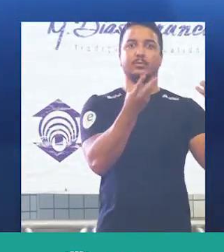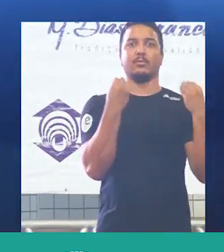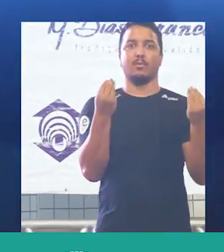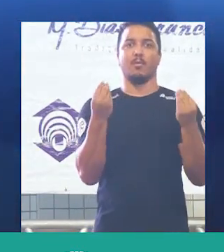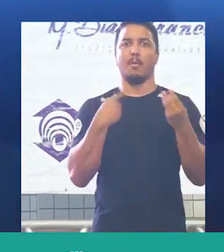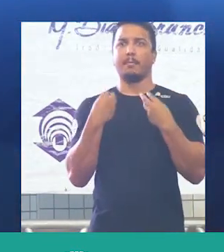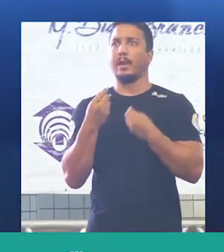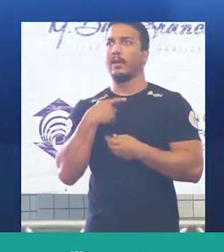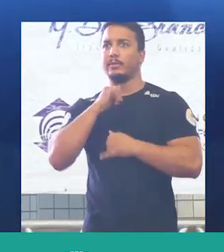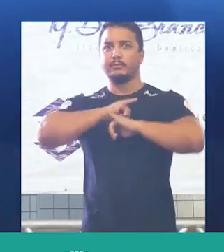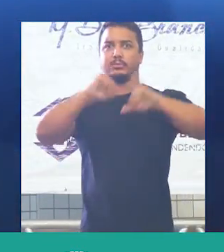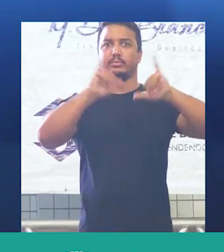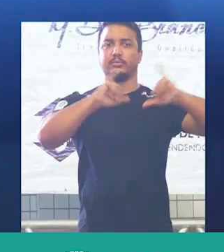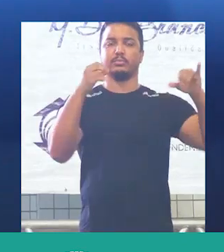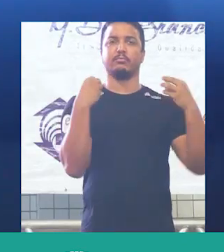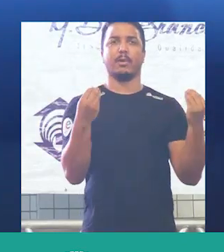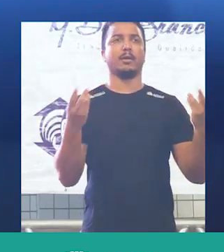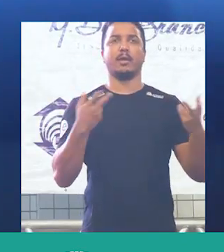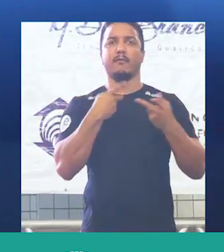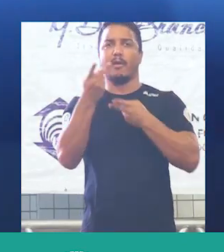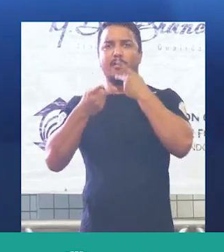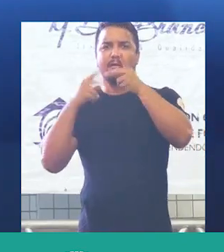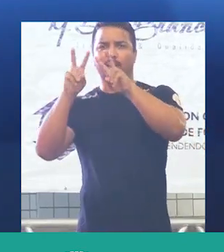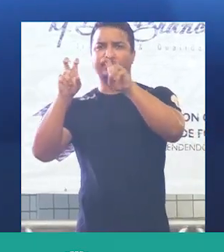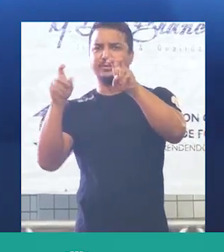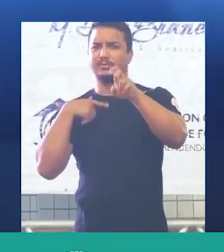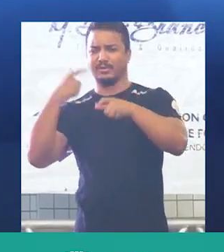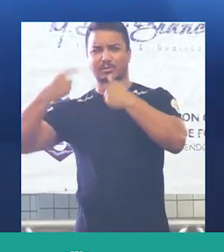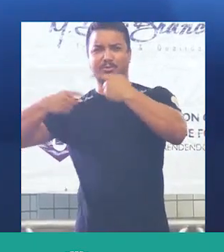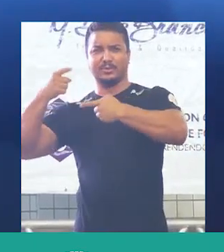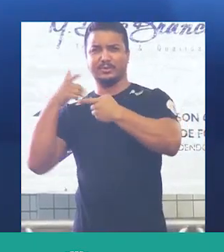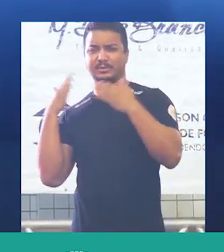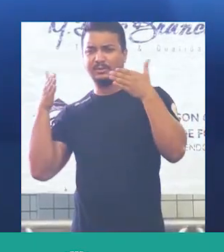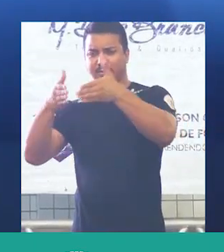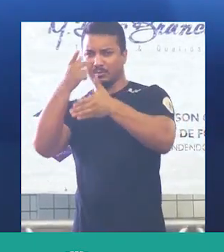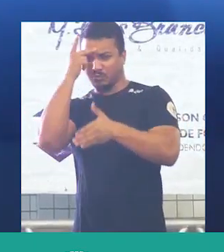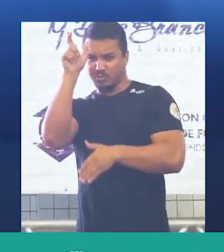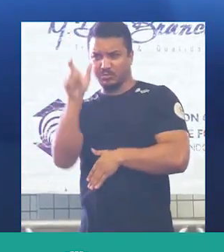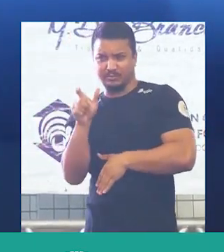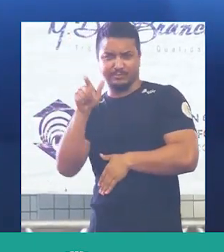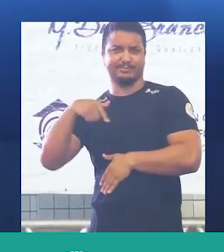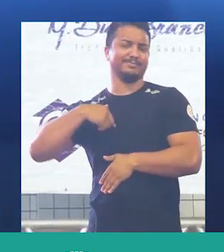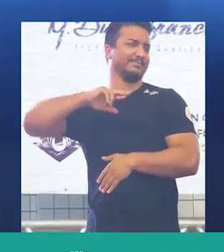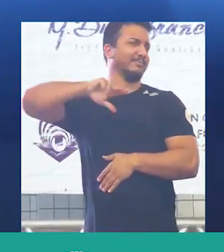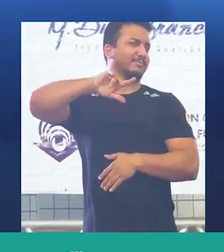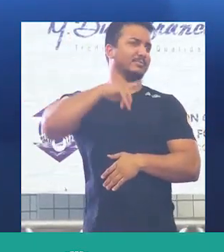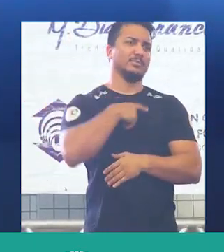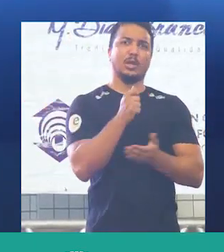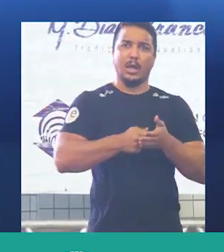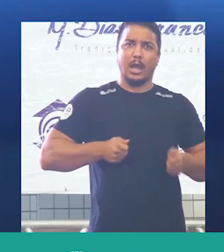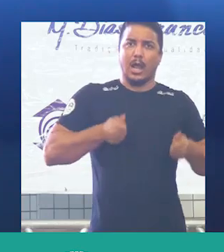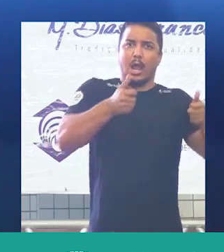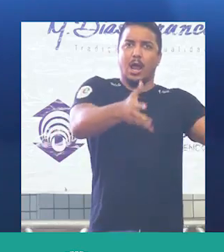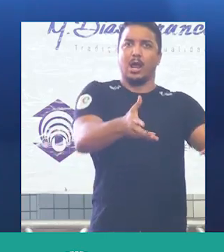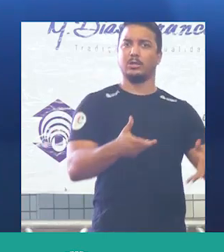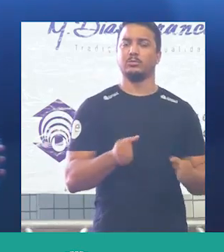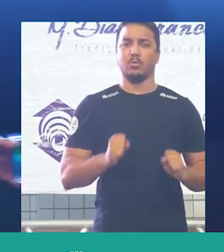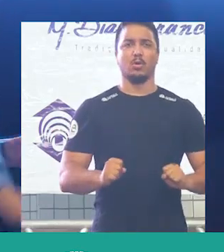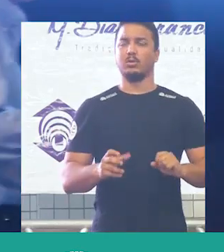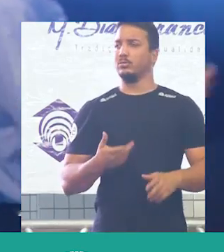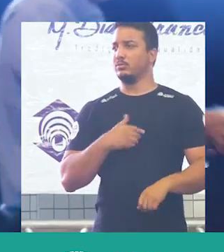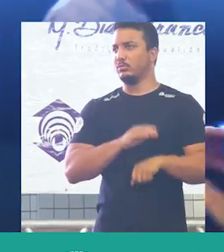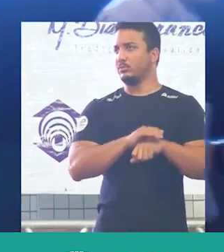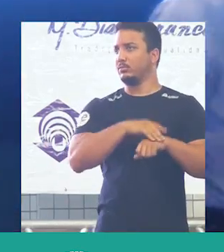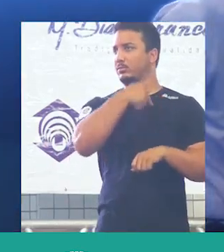falar? Não é não? Não falo nem de bem de ninguém, nem mal de ninguém. Quem quiser que gaste seu dinheiro para fazer suas propagandas por aí. Vai